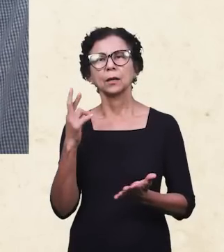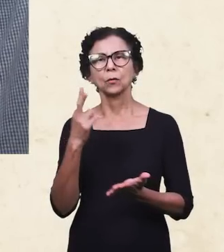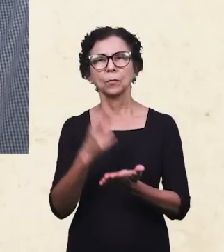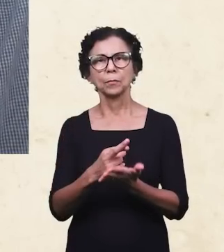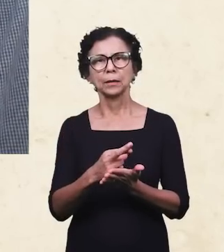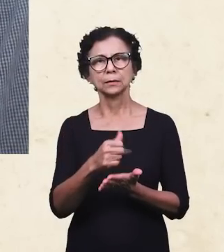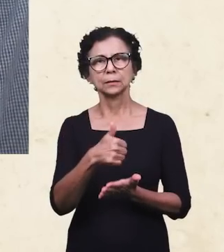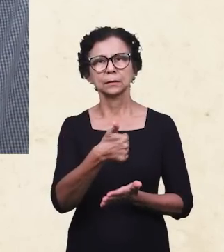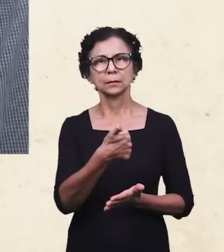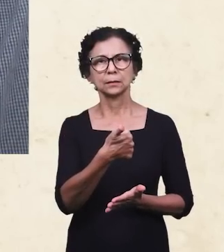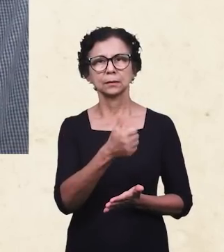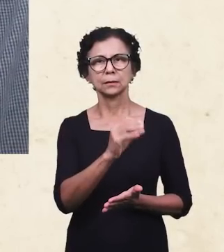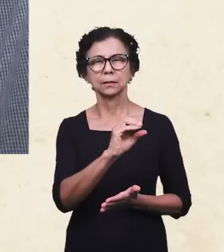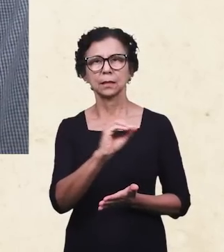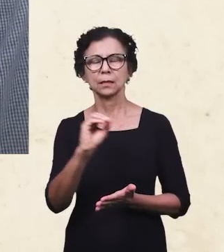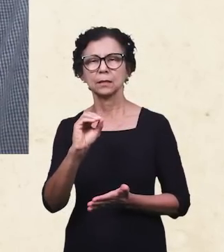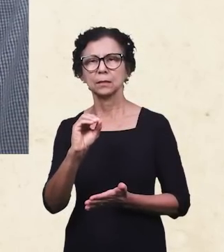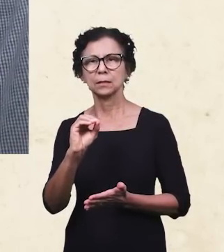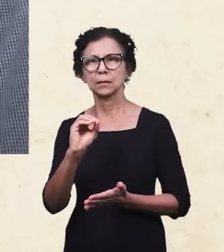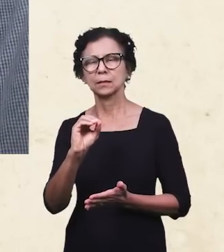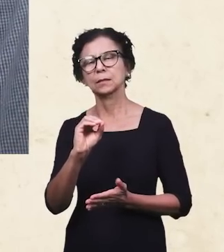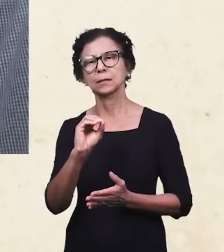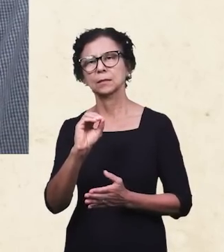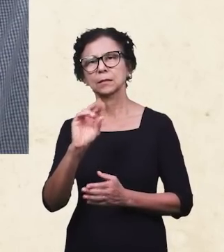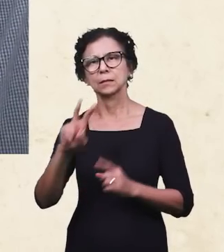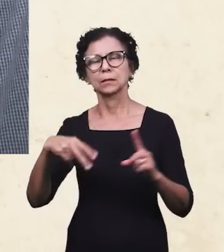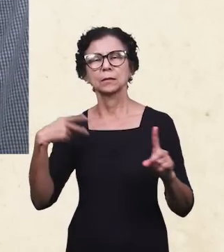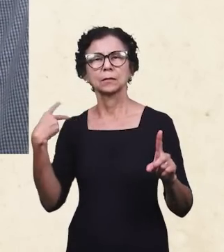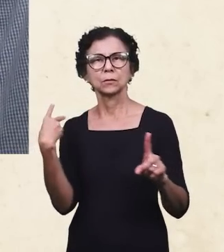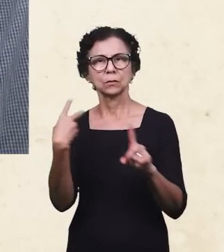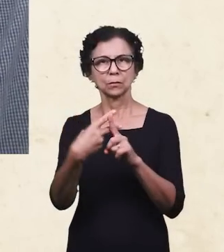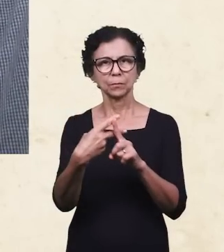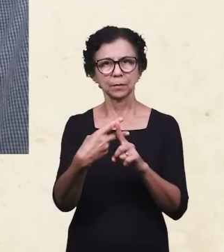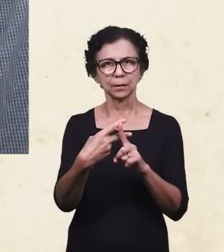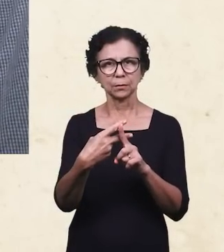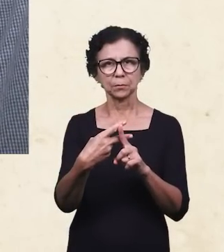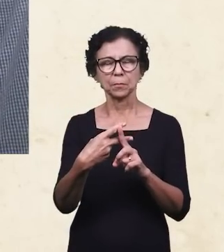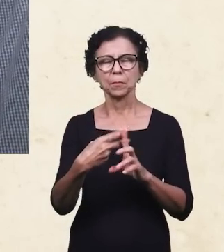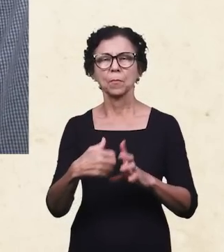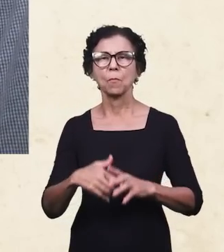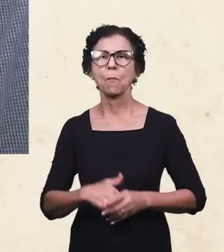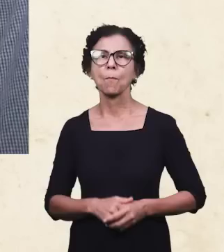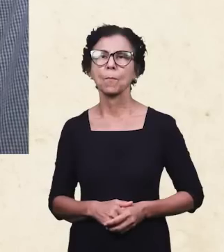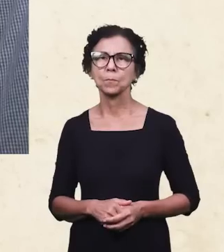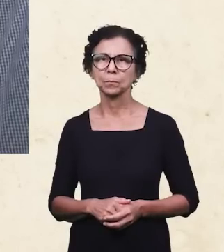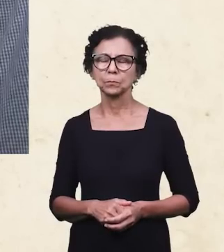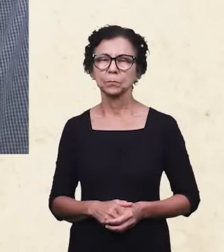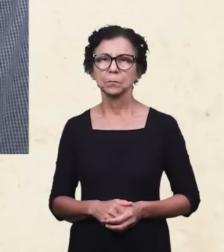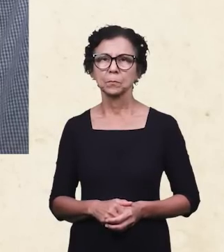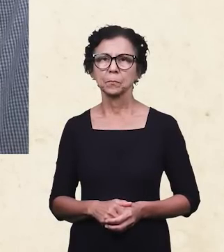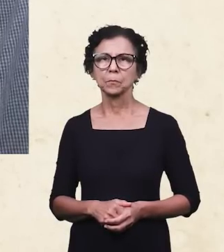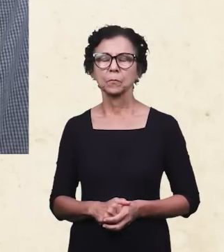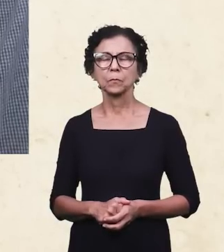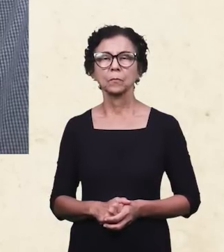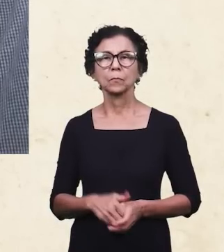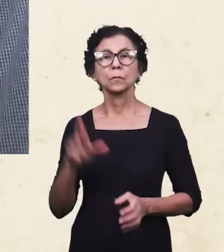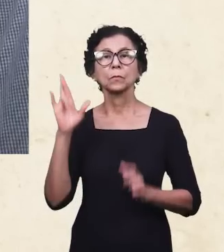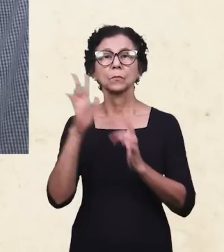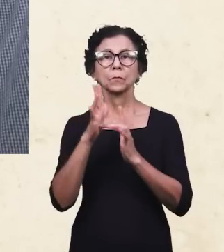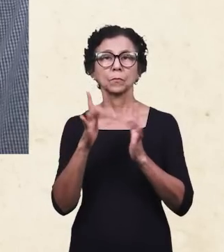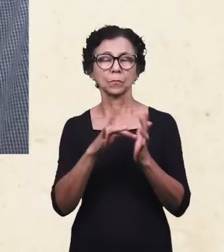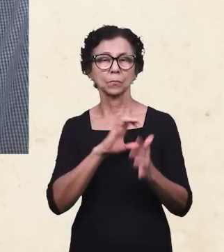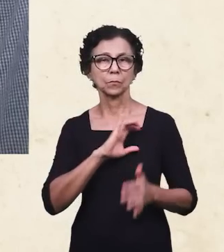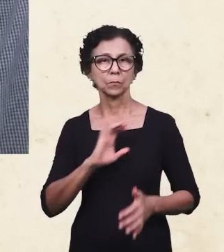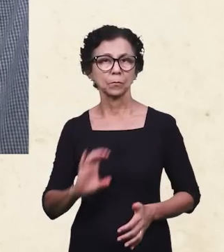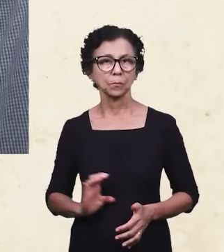eterna através do nosso Senhor Jesus Cristo. Entretanto, a palavra também,